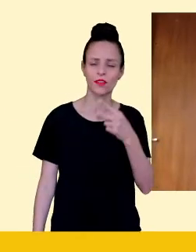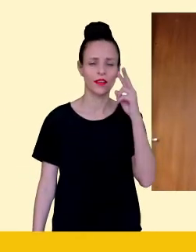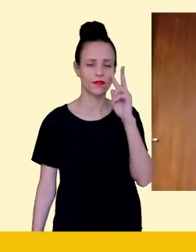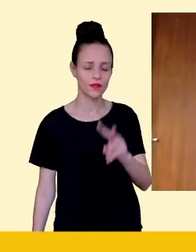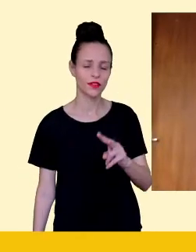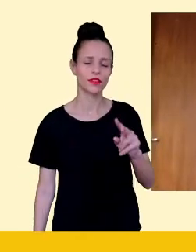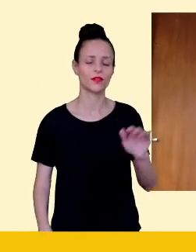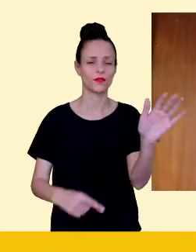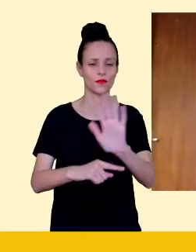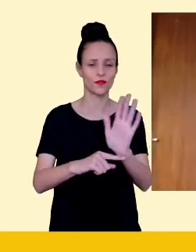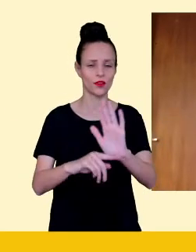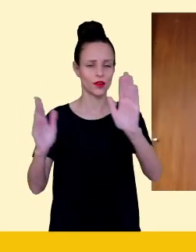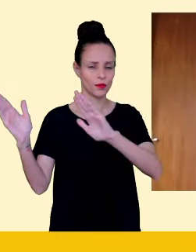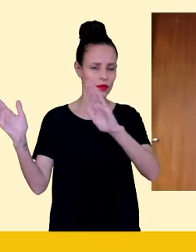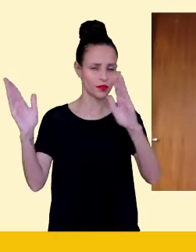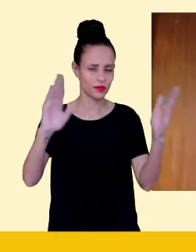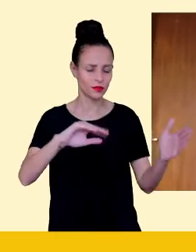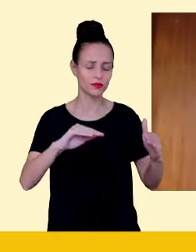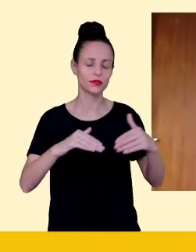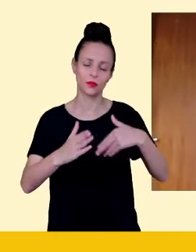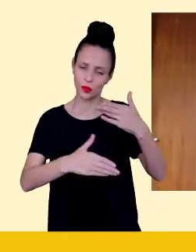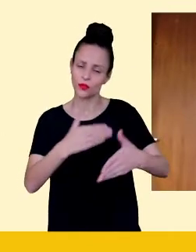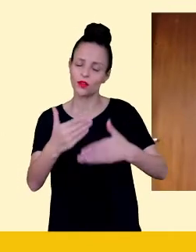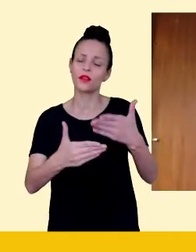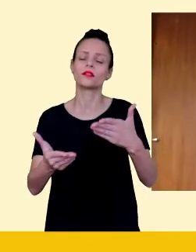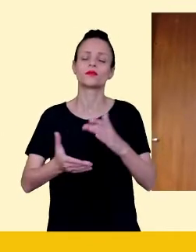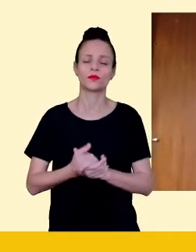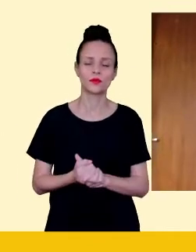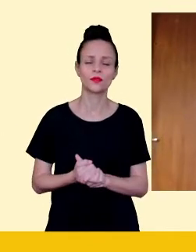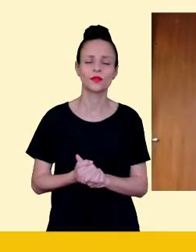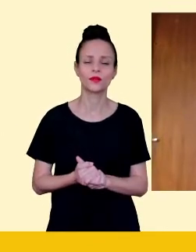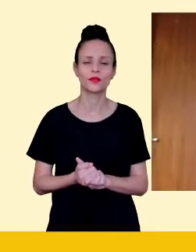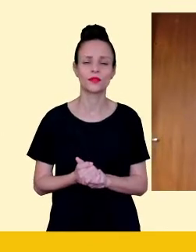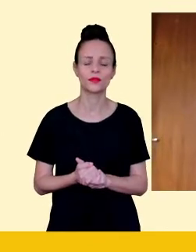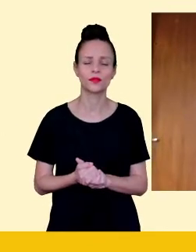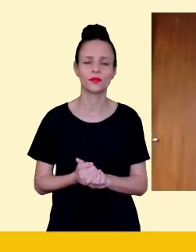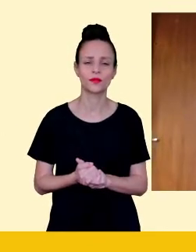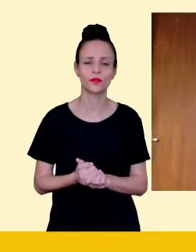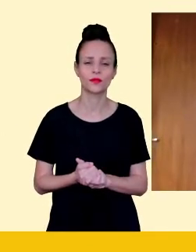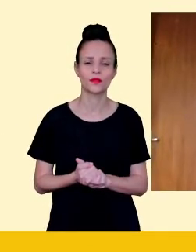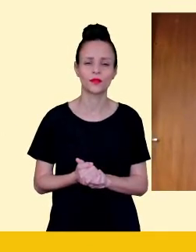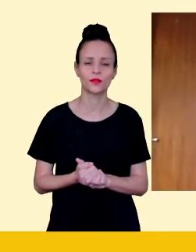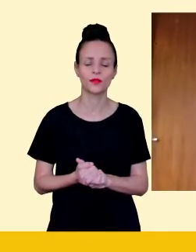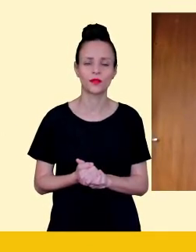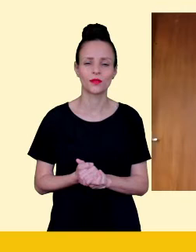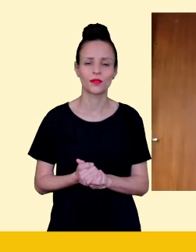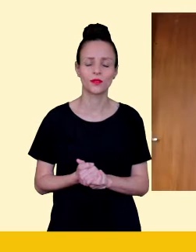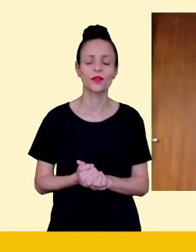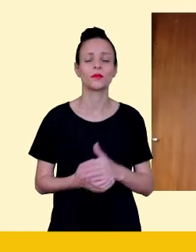queria... É uma dúvida, assim, algo que assistindo ao filme e assistia mais de um corte, né, nesse processo